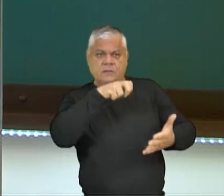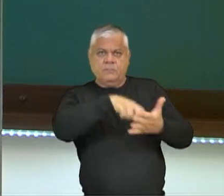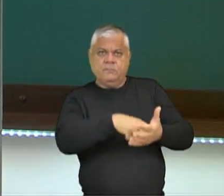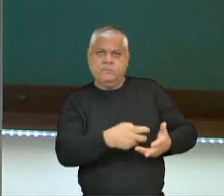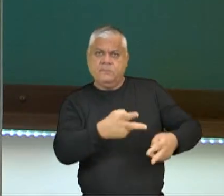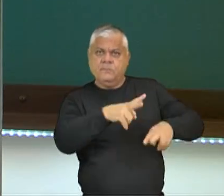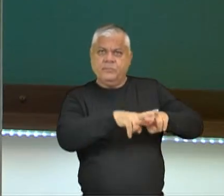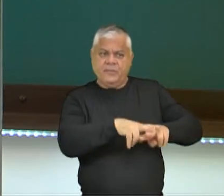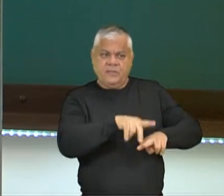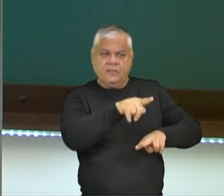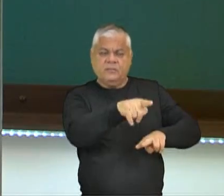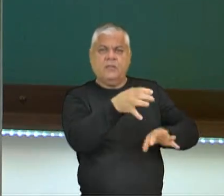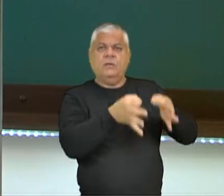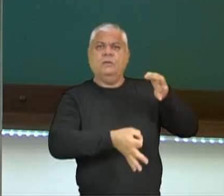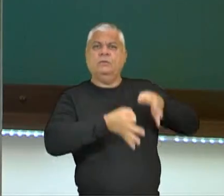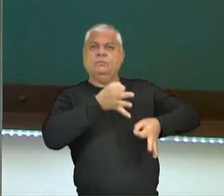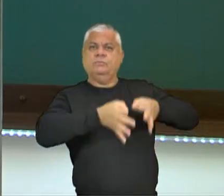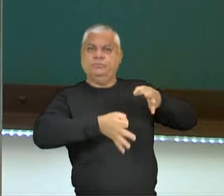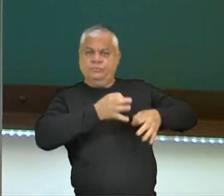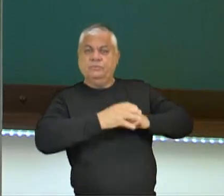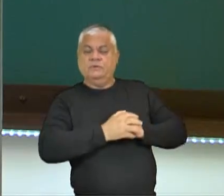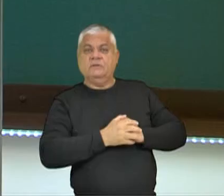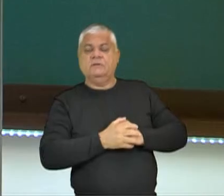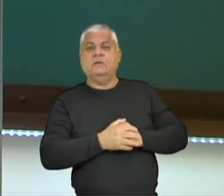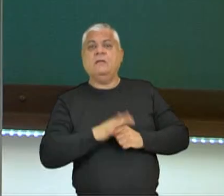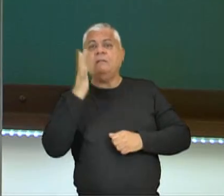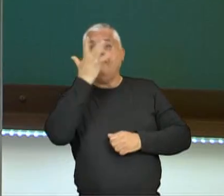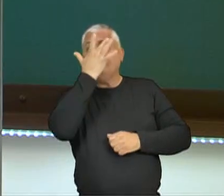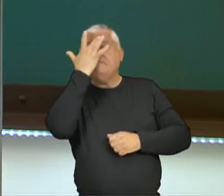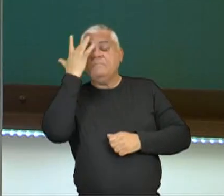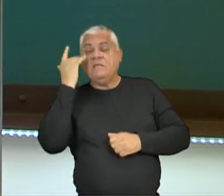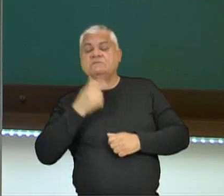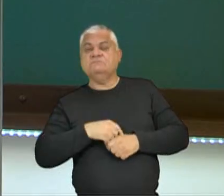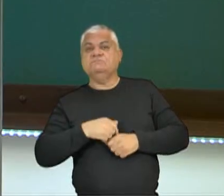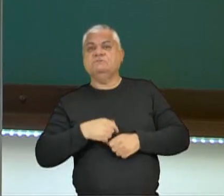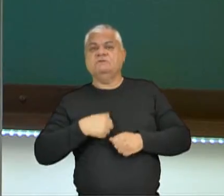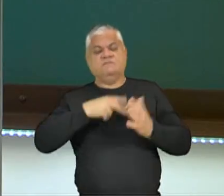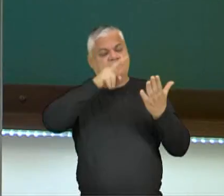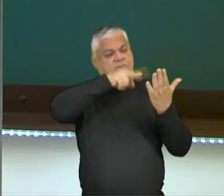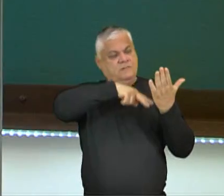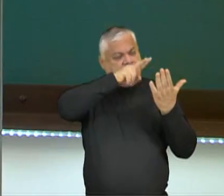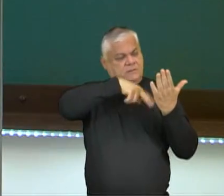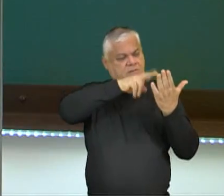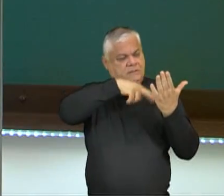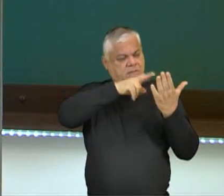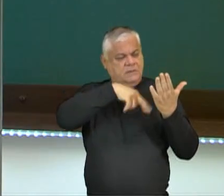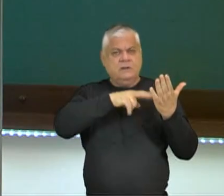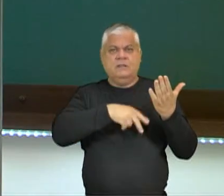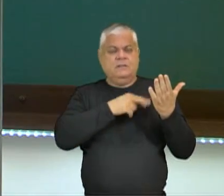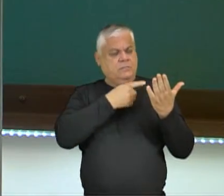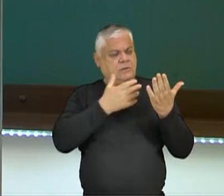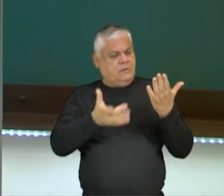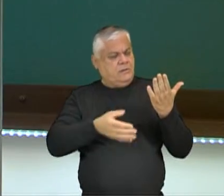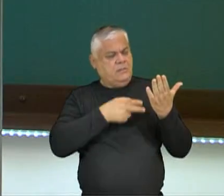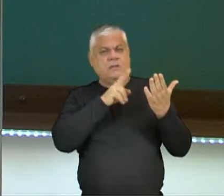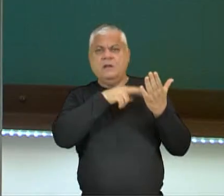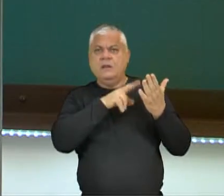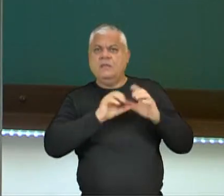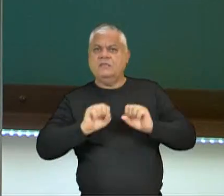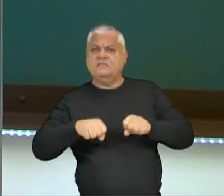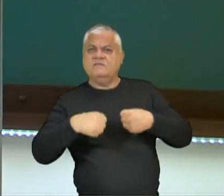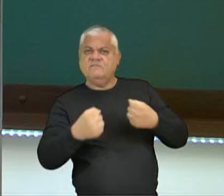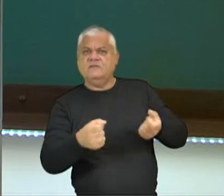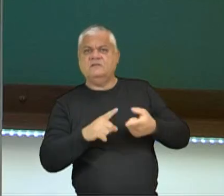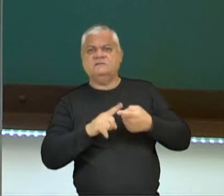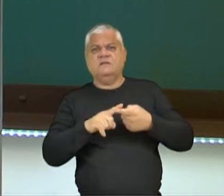ato infracional que tenha cometido. E pessoas que vão ler o processo, que vão ler ali os argumentos de defesa,